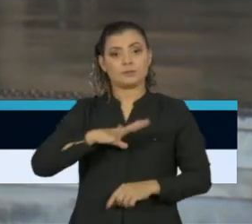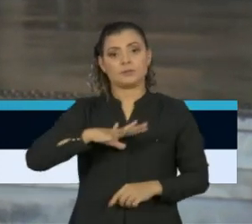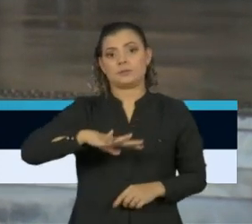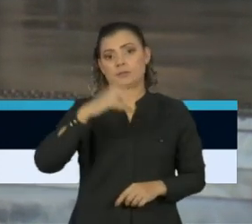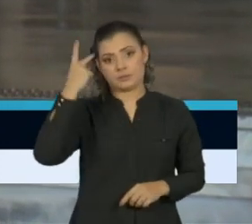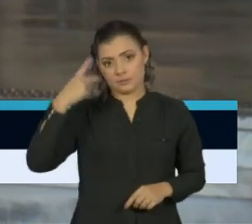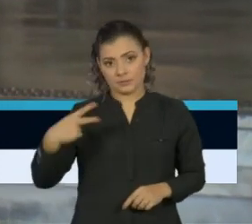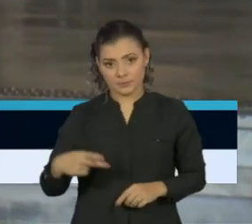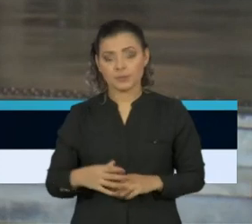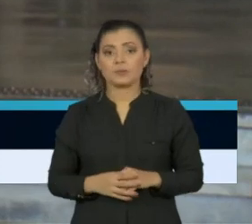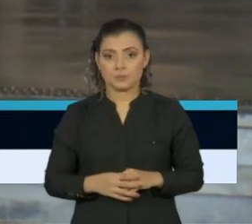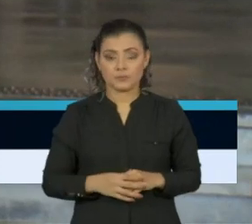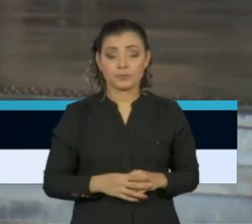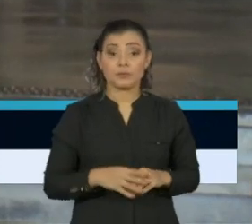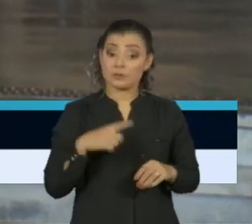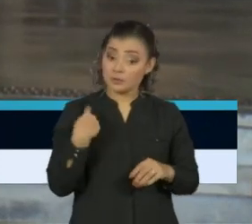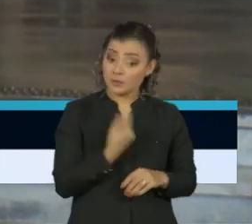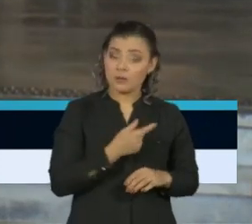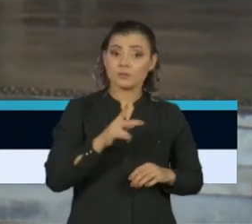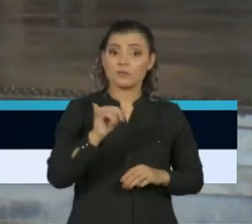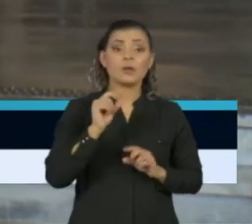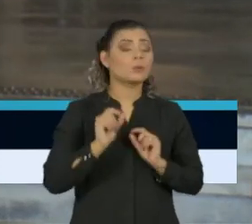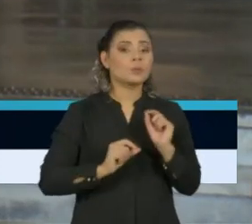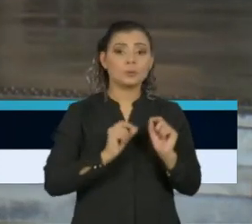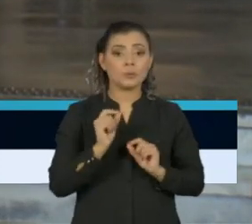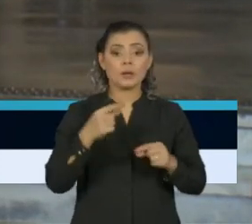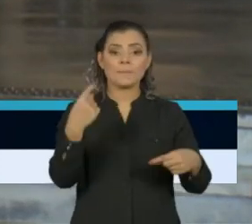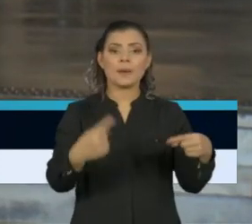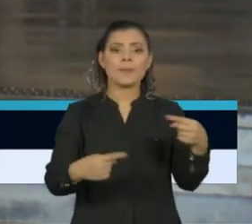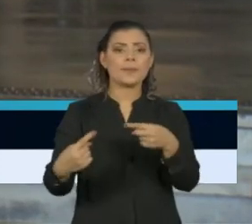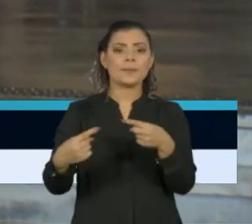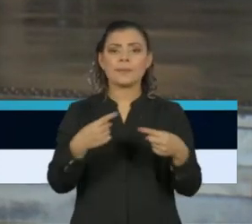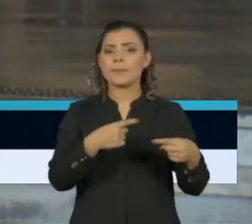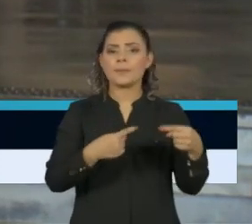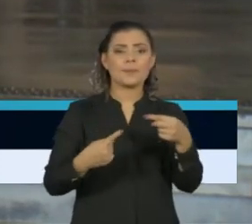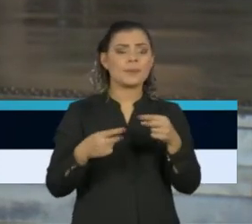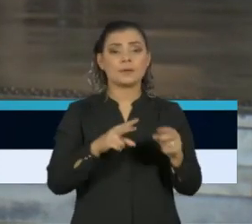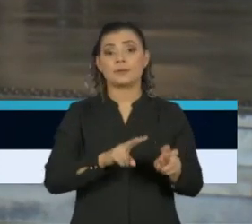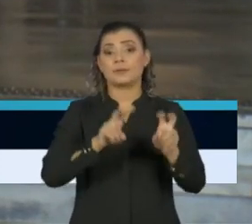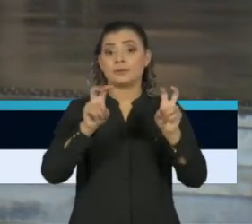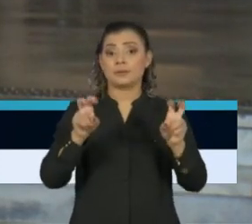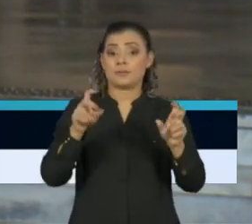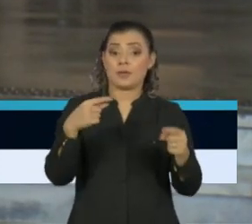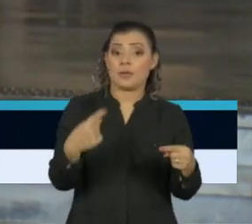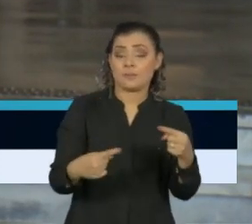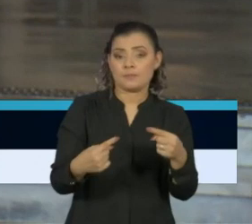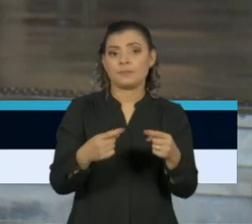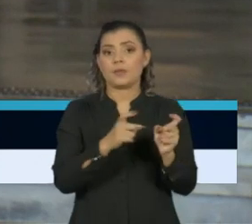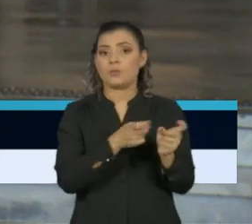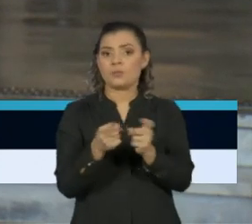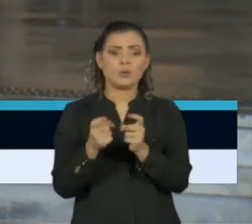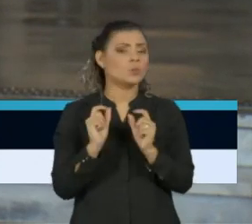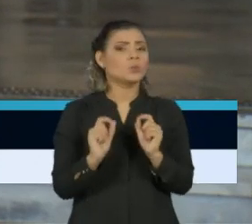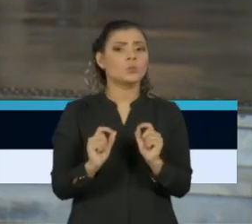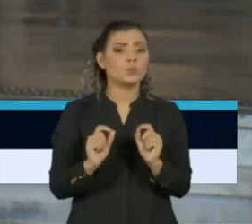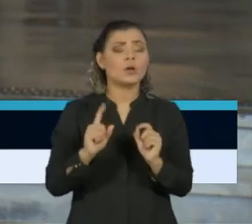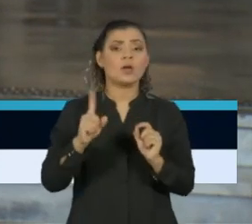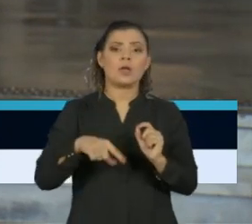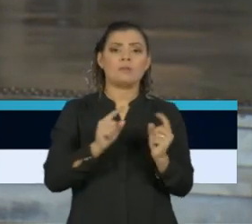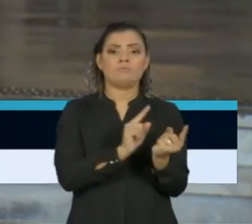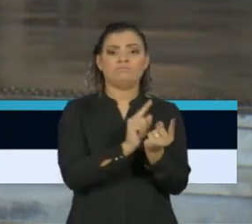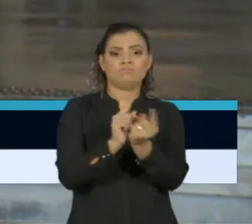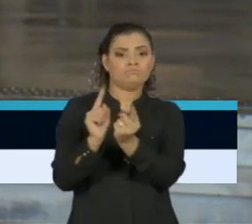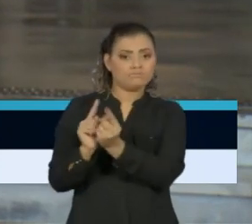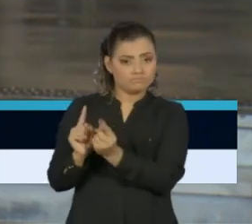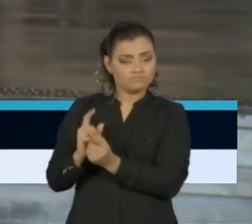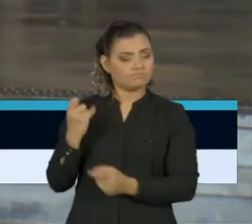São Paulo, e que nós vamos discutir. A pauta dessa reunião vai ser a possibilidade desses serviços